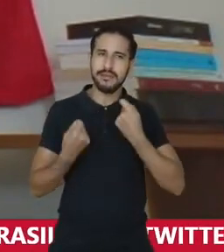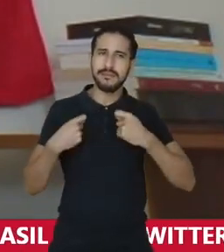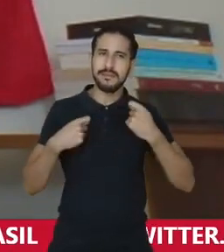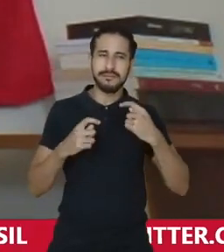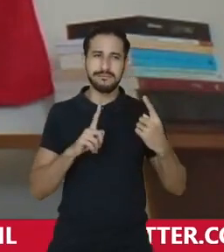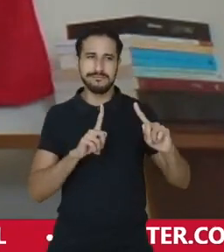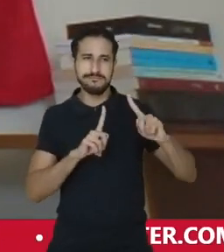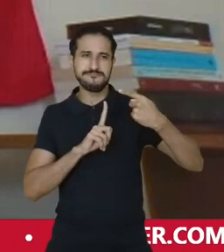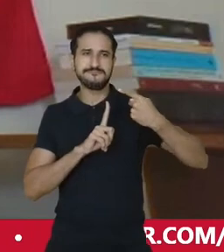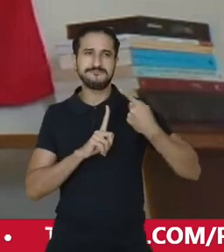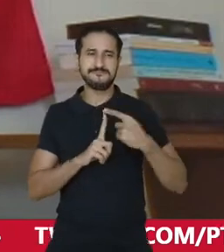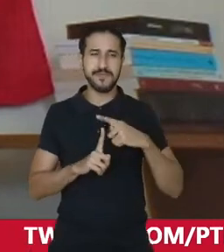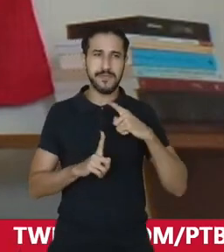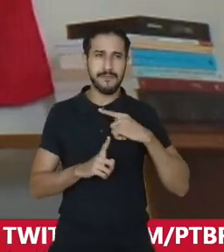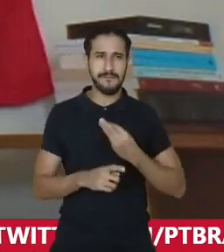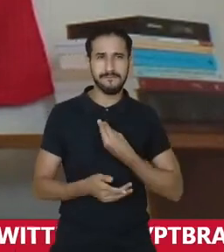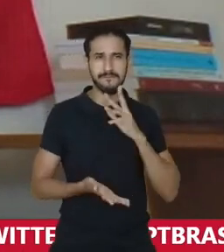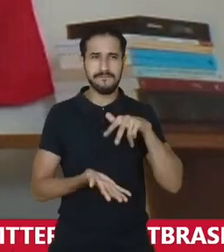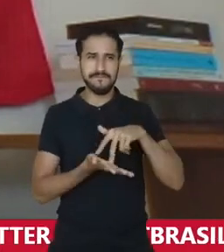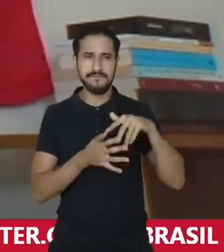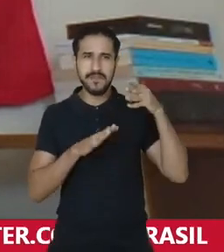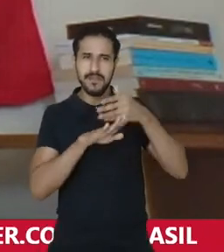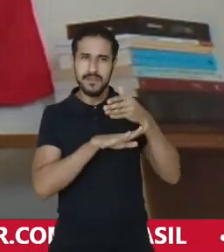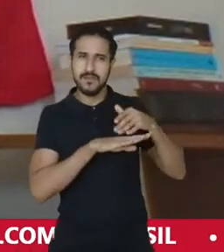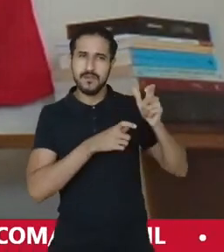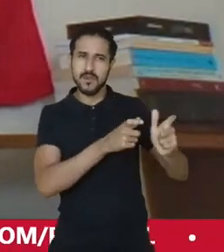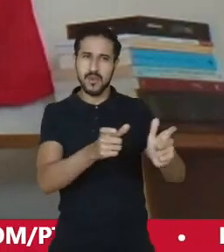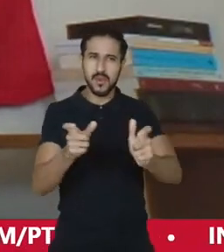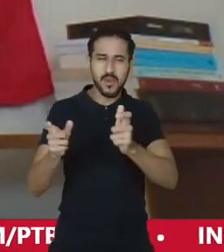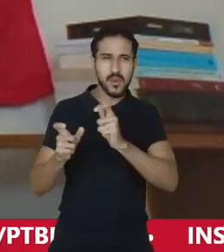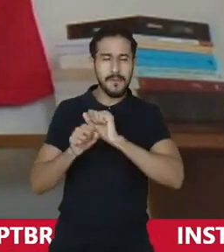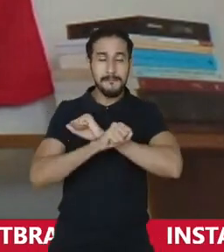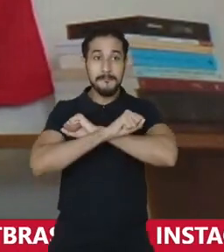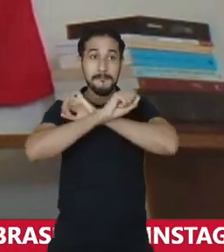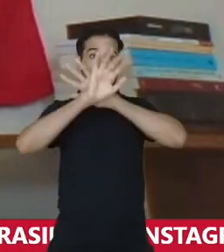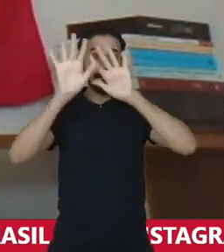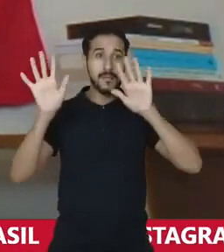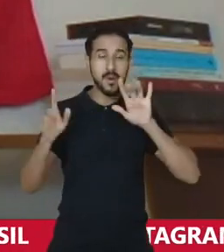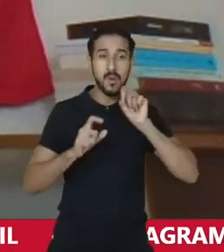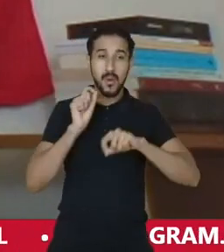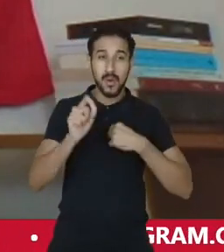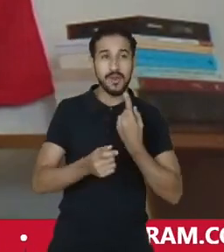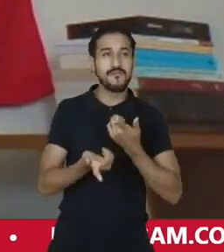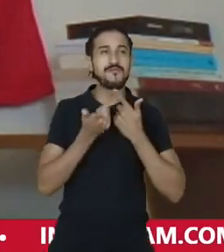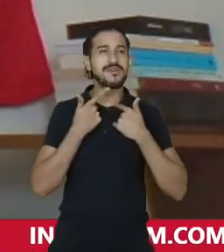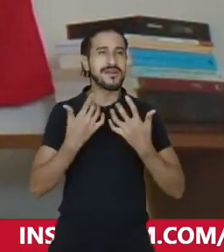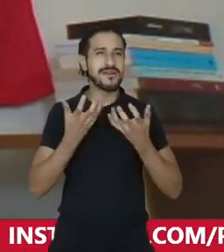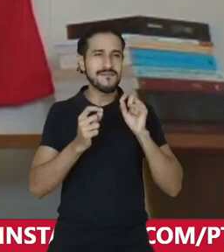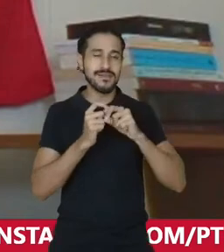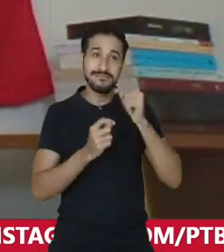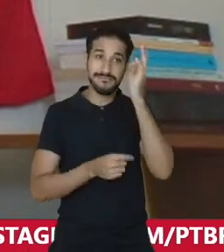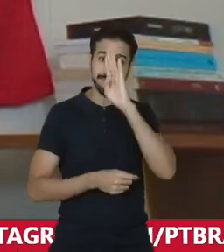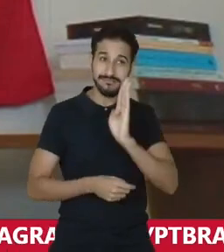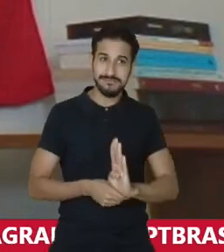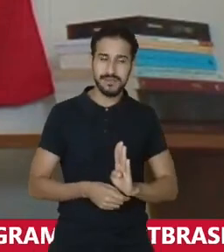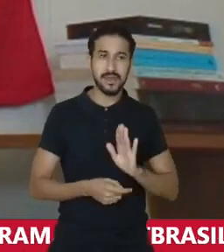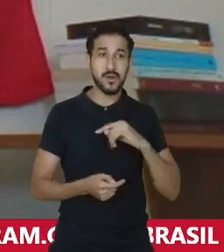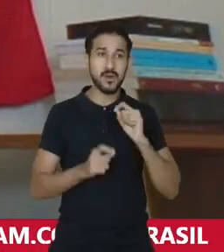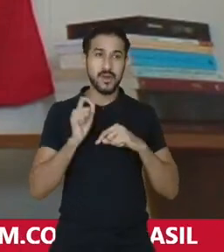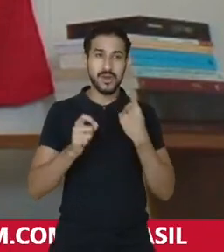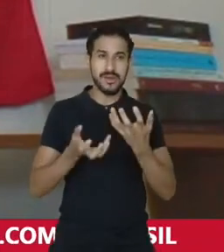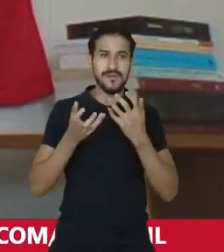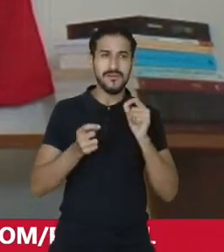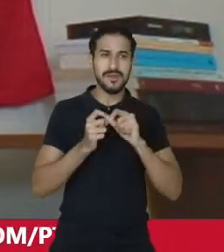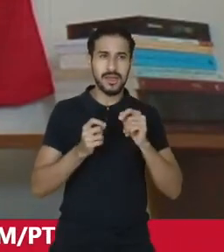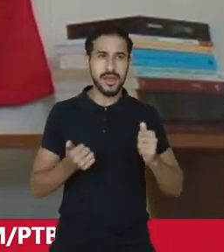se desafiar a ter uma presença nos territórios que transpareça aquilo que nós queremos fazer no Brasil, aquilo que nós queremos